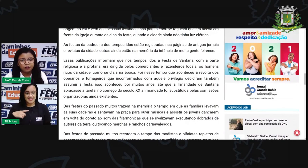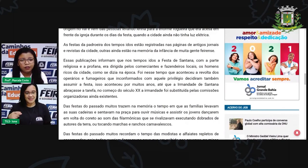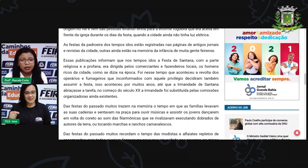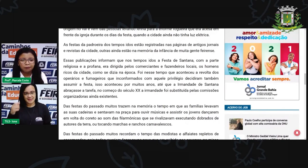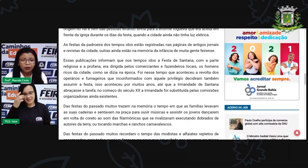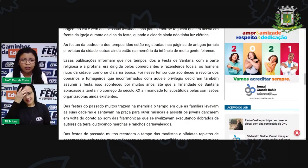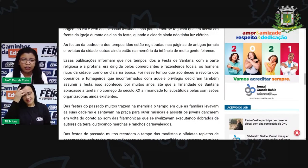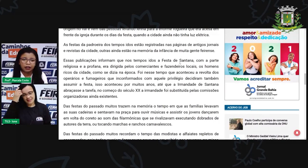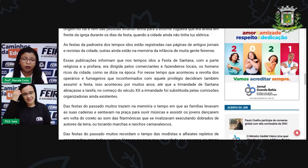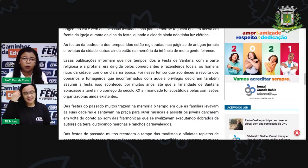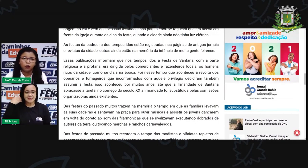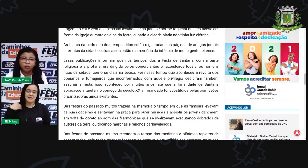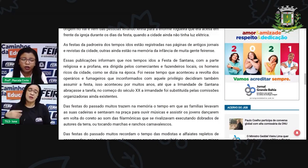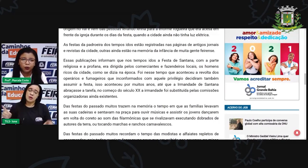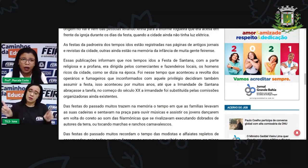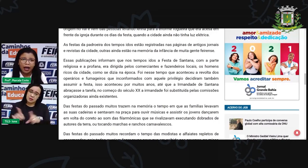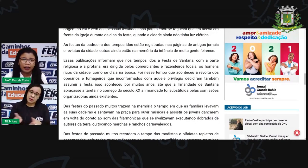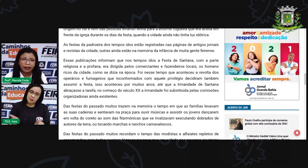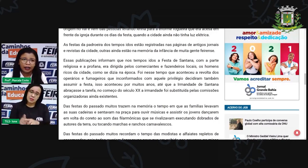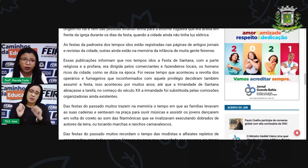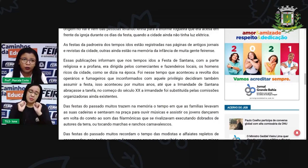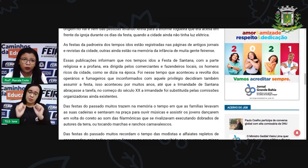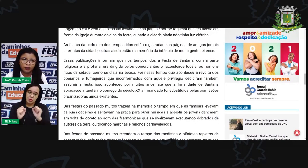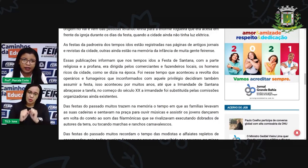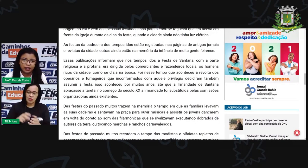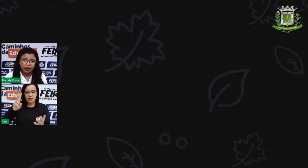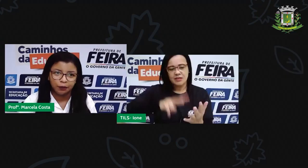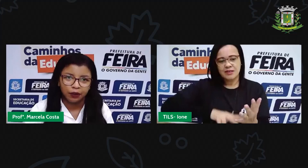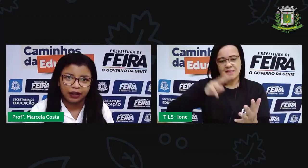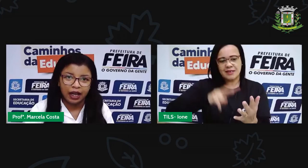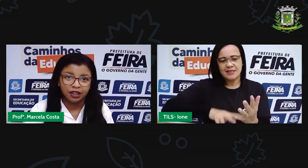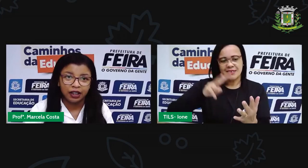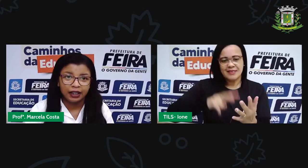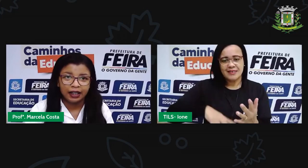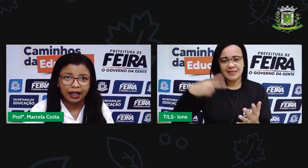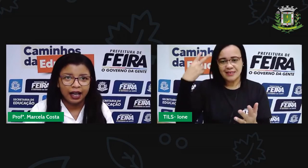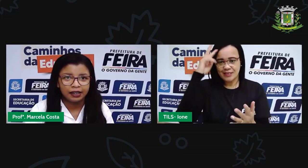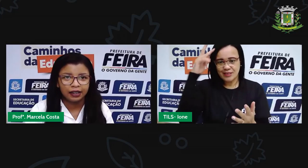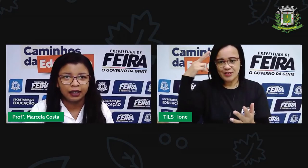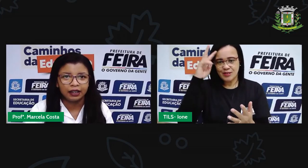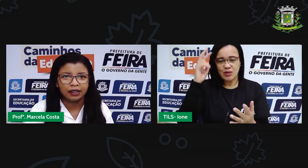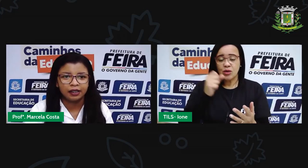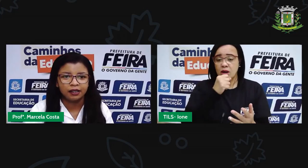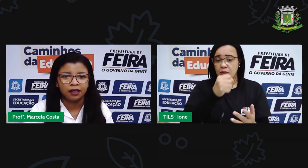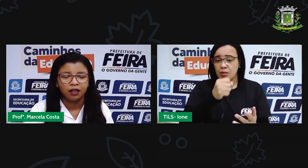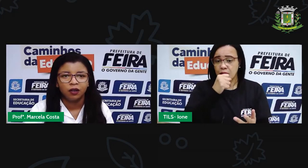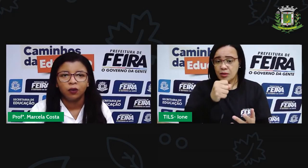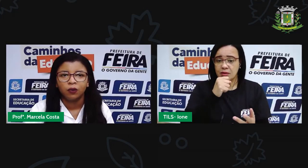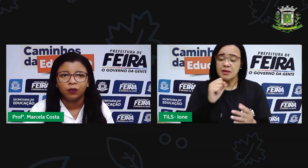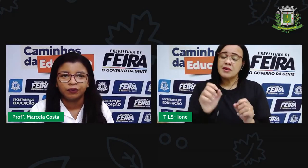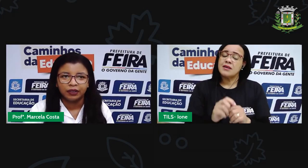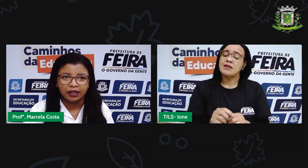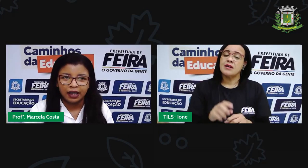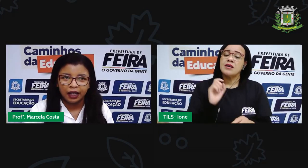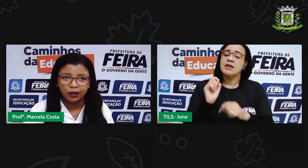Você pode continuar lendo toda essa reportagem aí em casa, crianças. Tá certo?